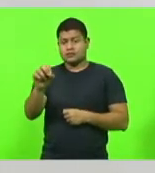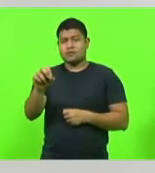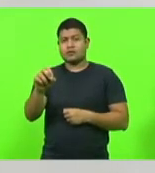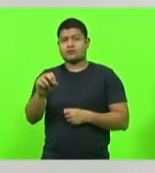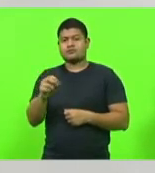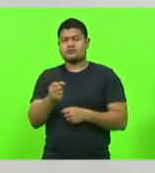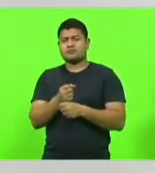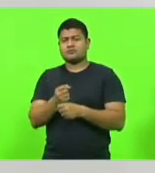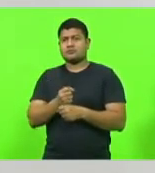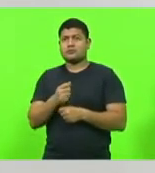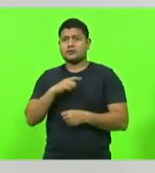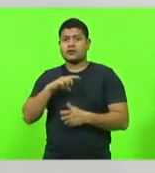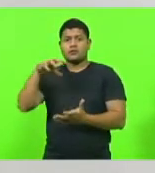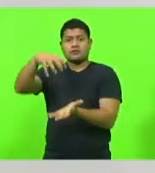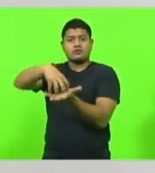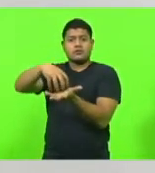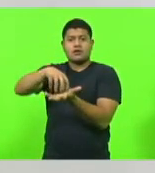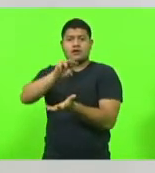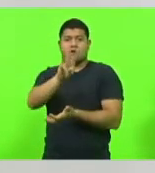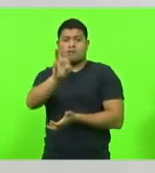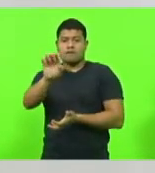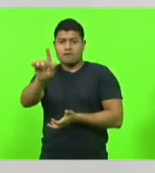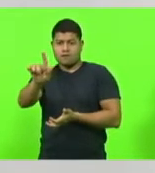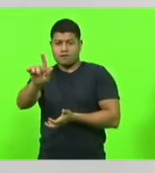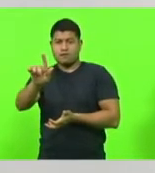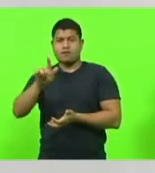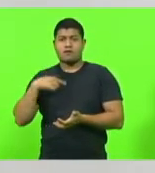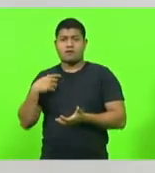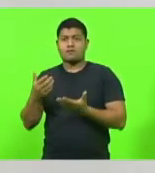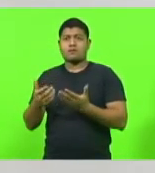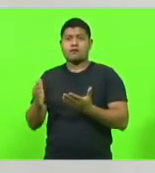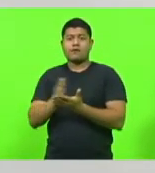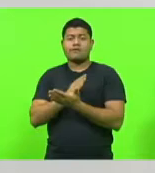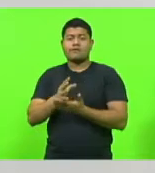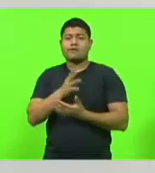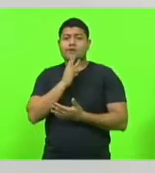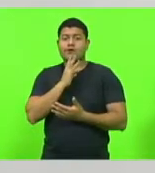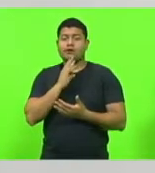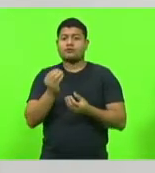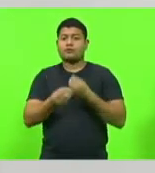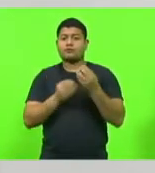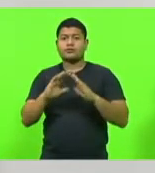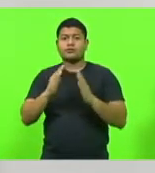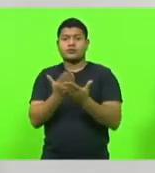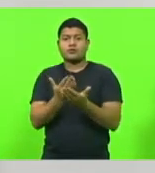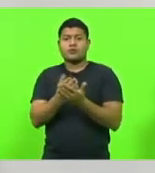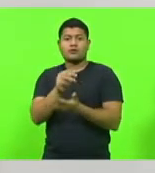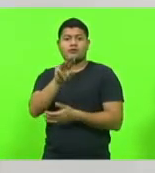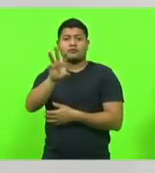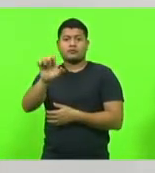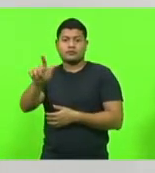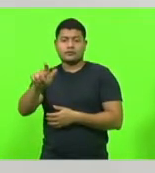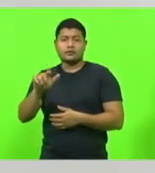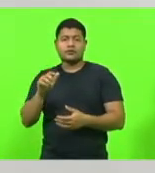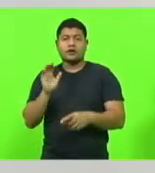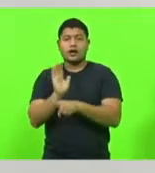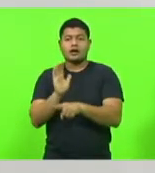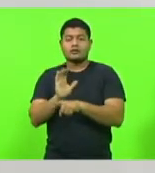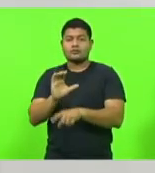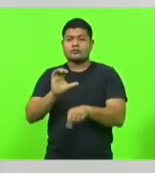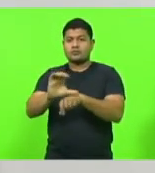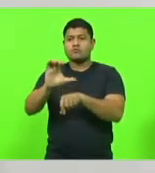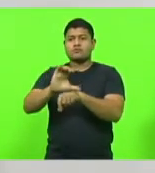Centro VEG, muito conhecido como a Escolinha da VEG, que prepara jovens aprendizes a iniciarem uma